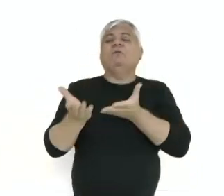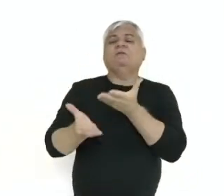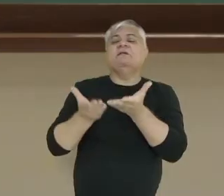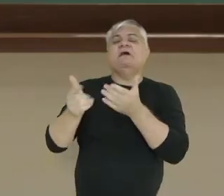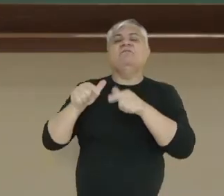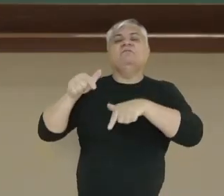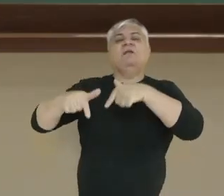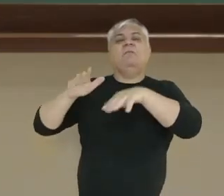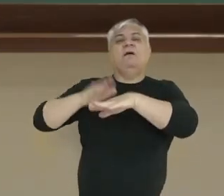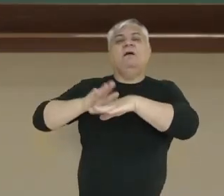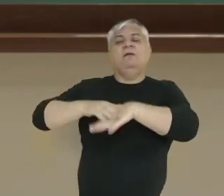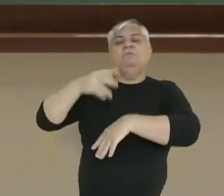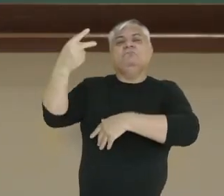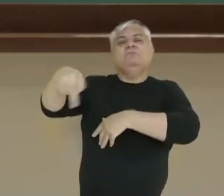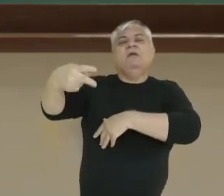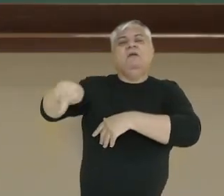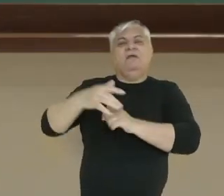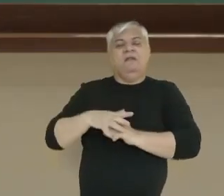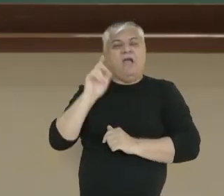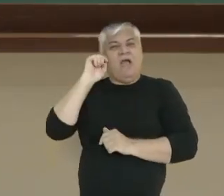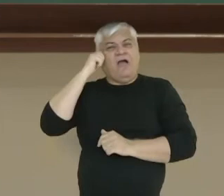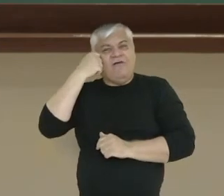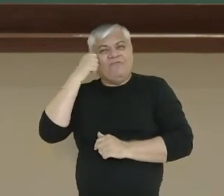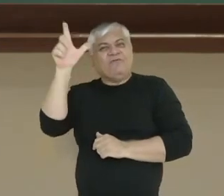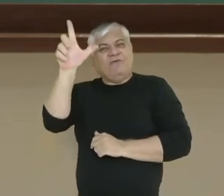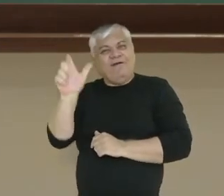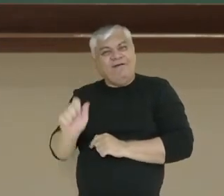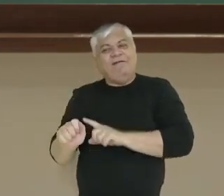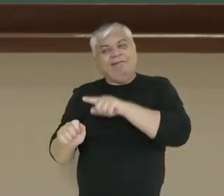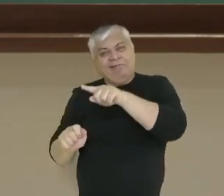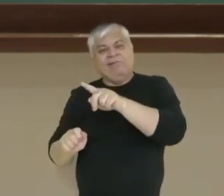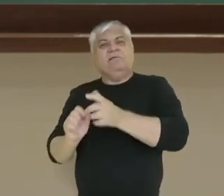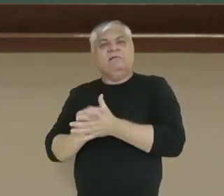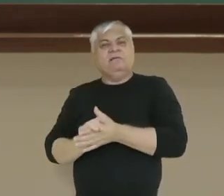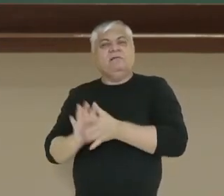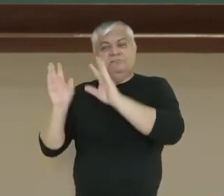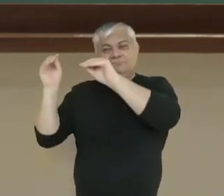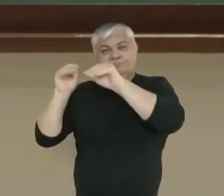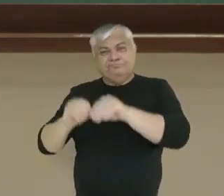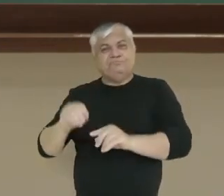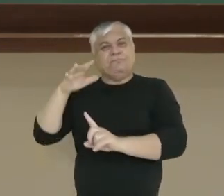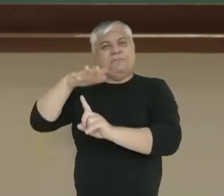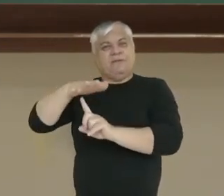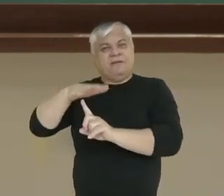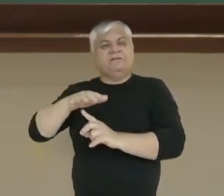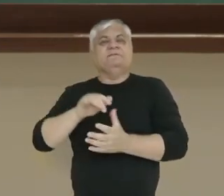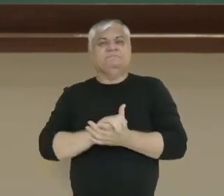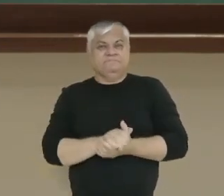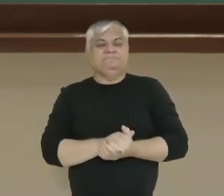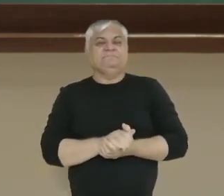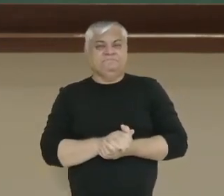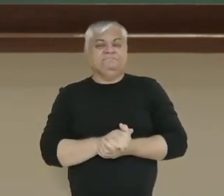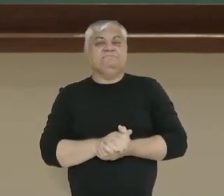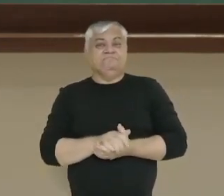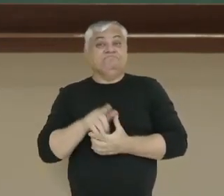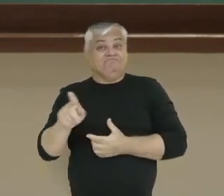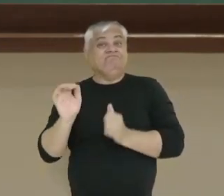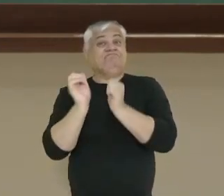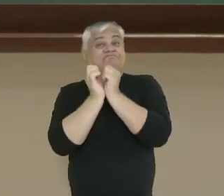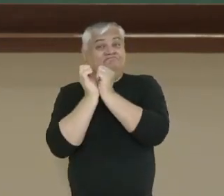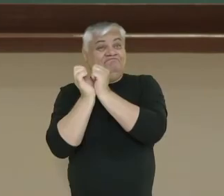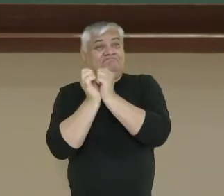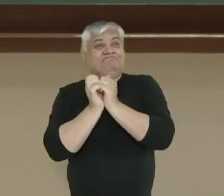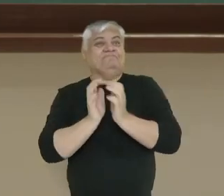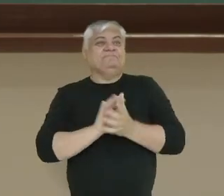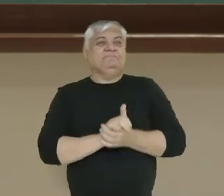né, desses afrodescendentes, desses africanos que vinham através aqui para o Brasil para serem